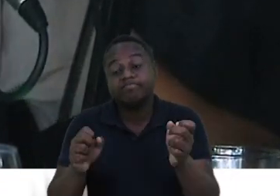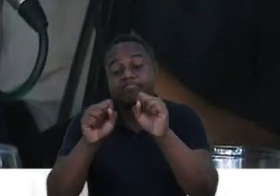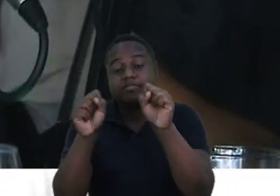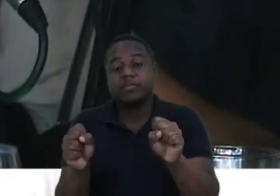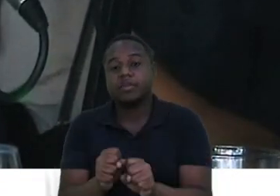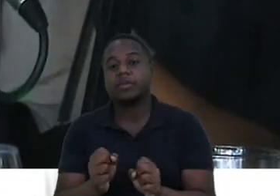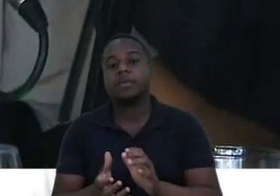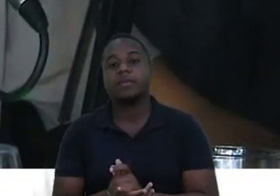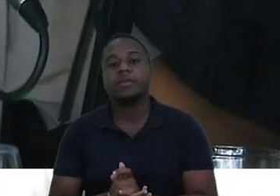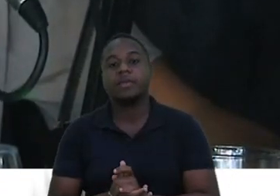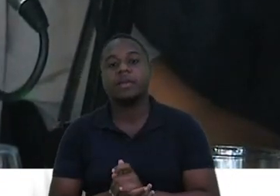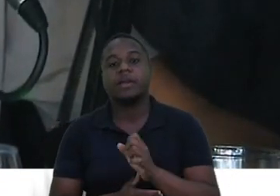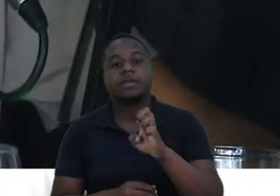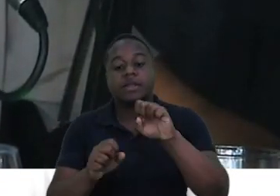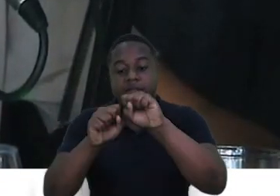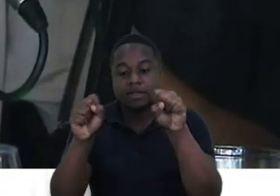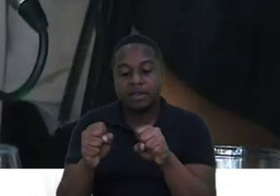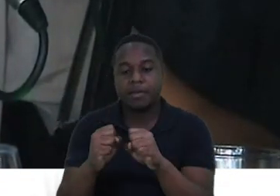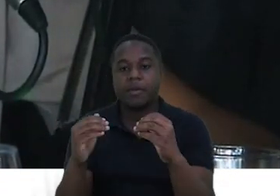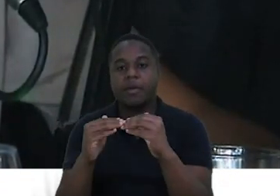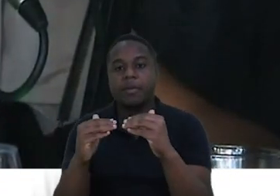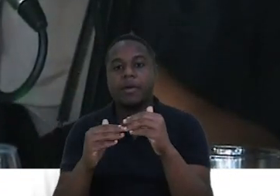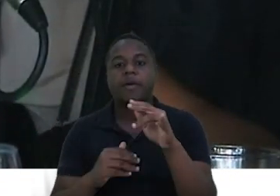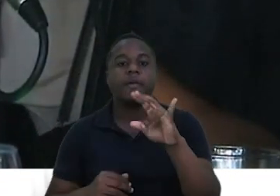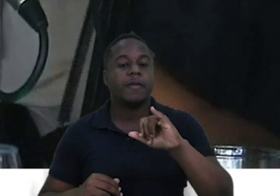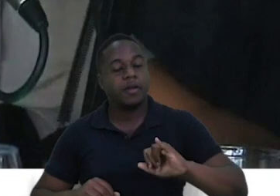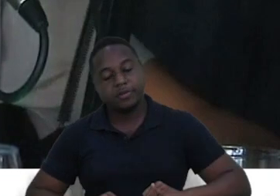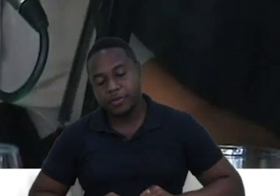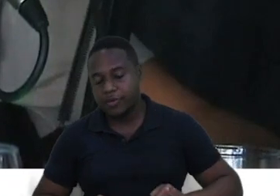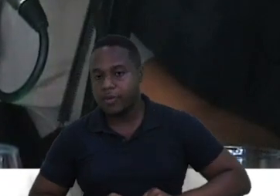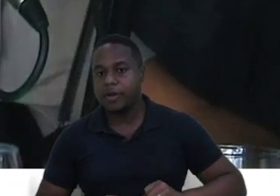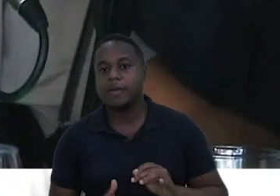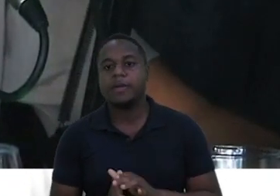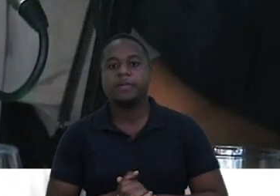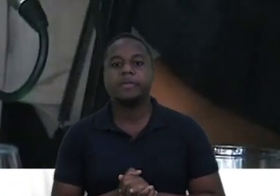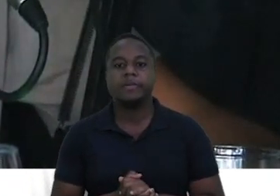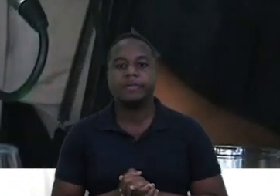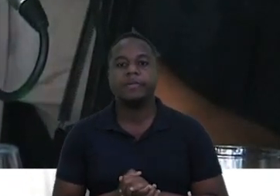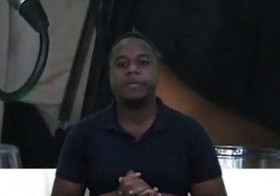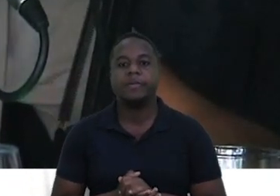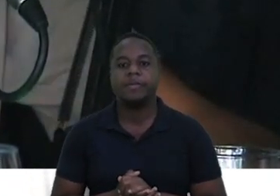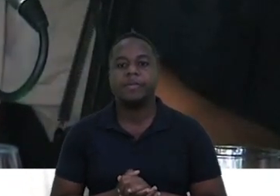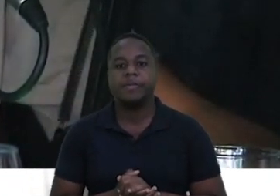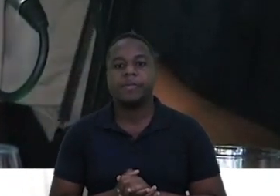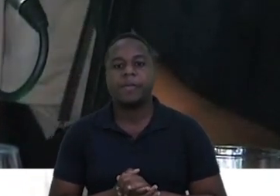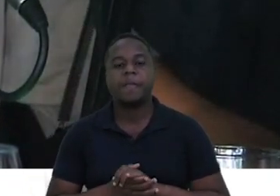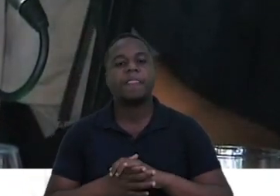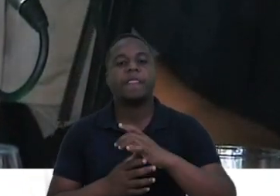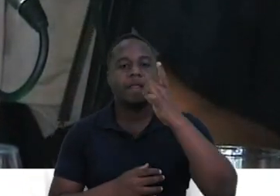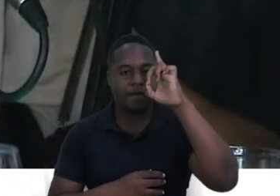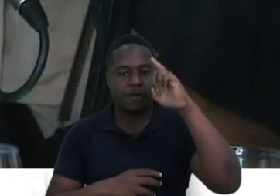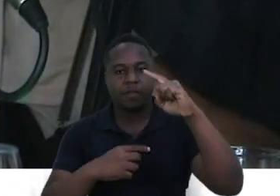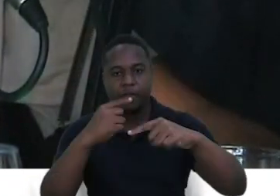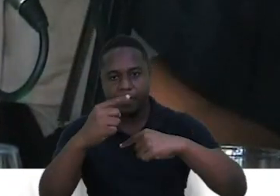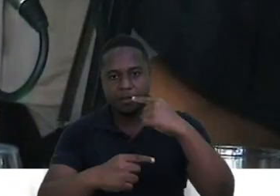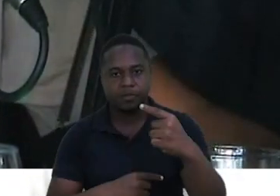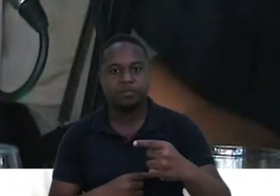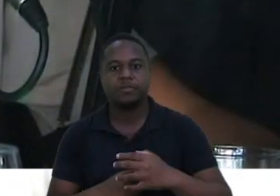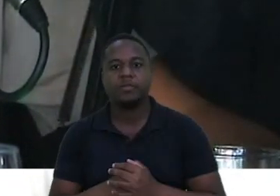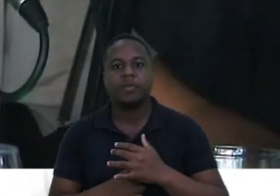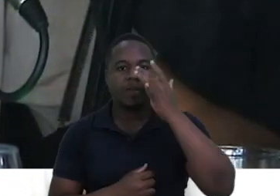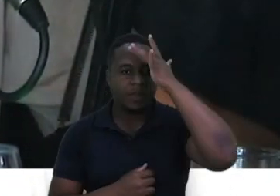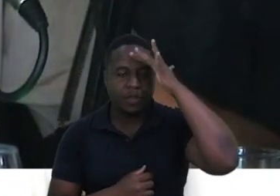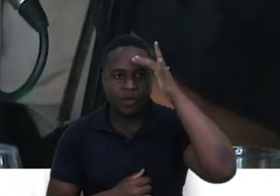Se você não está de acordo com o sistema, você vai acabar sofrendo com isso. É o sistema mesmo. E aí, no dia seguinte, a pessoa que